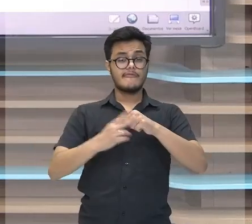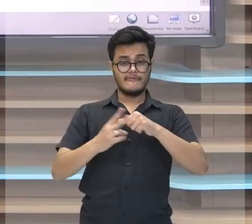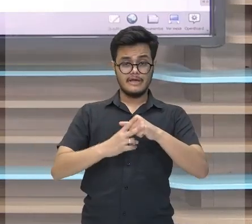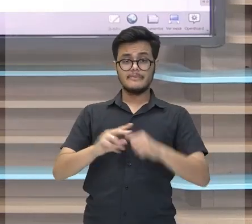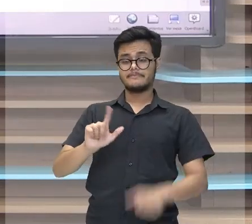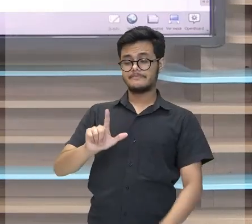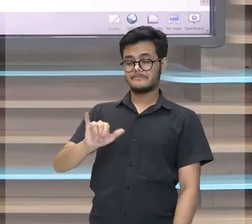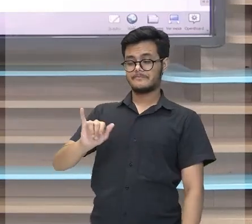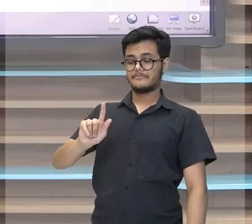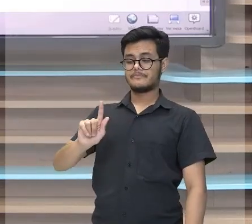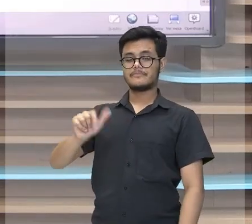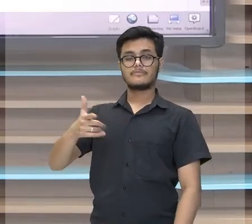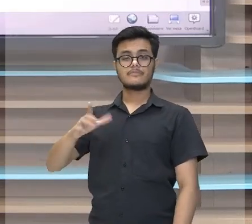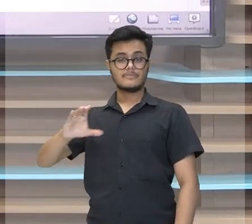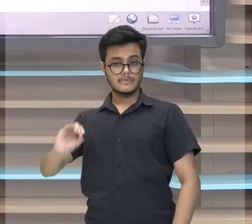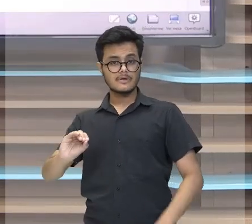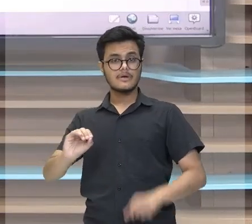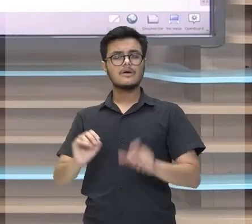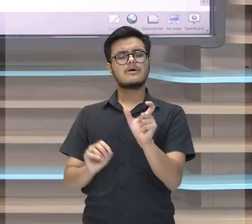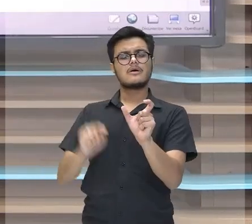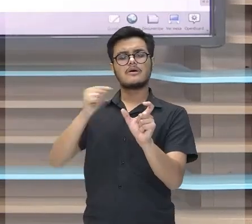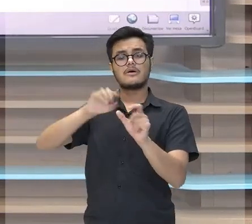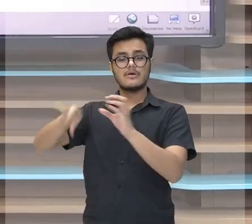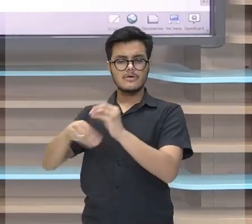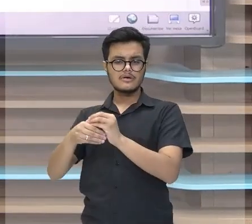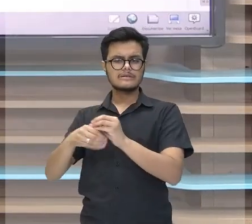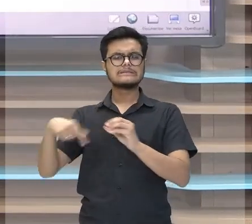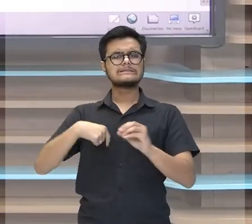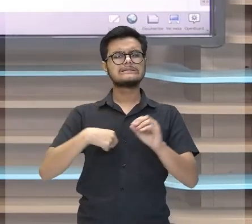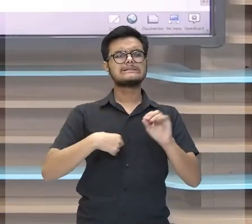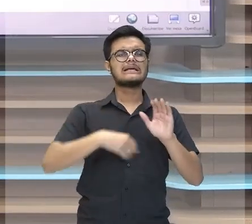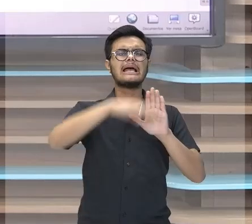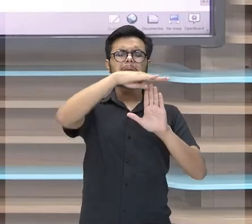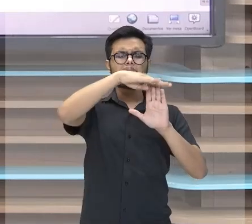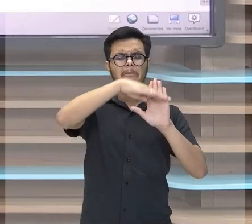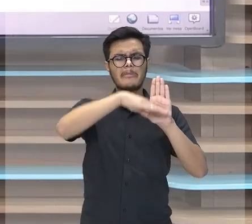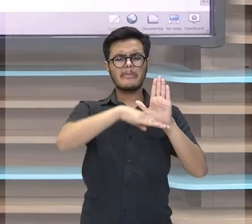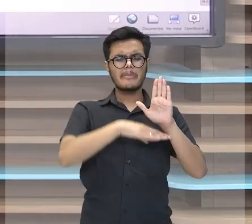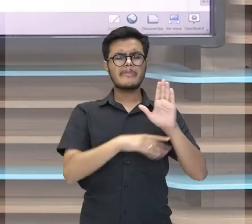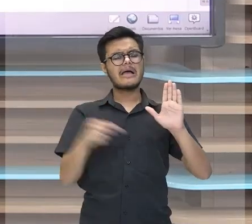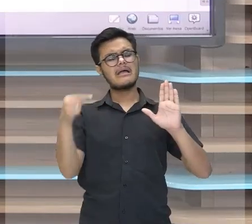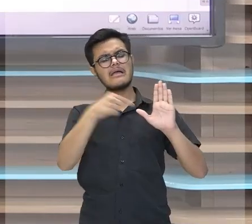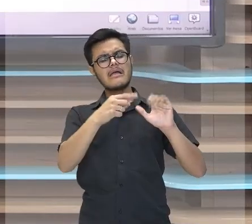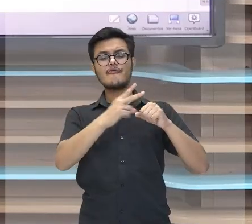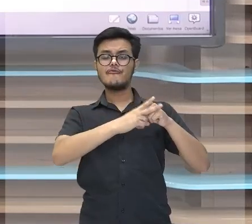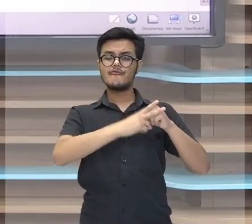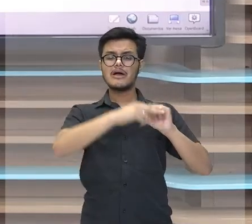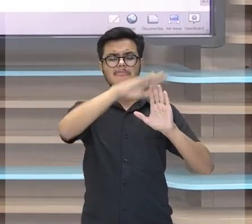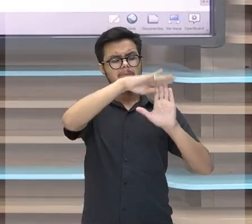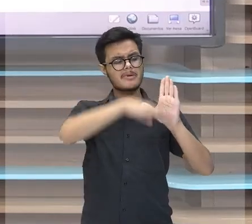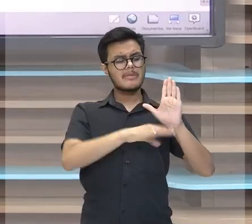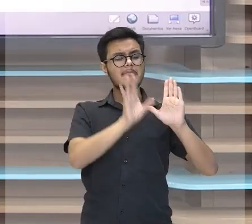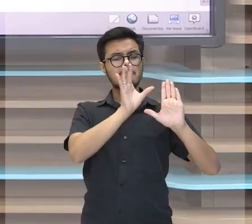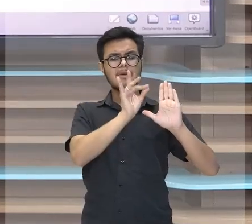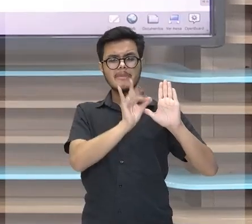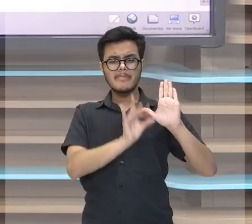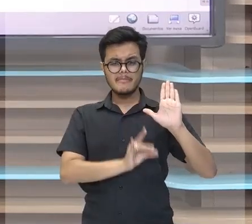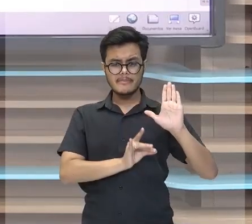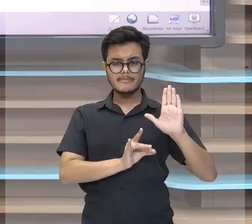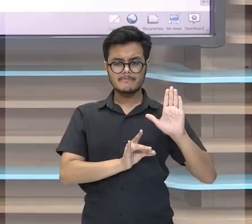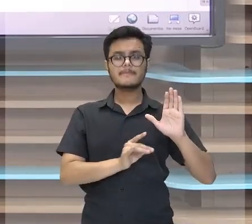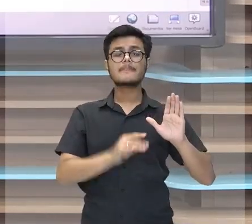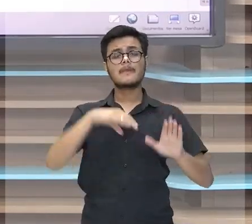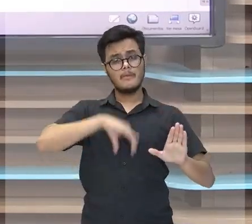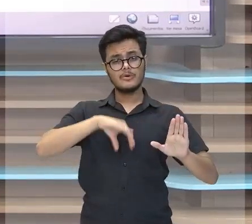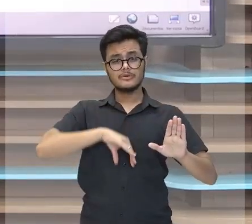ligação, se traz uma lista de verbos. Esses são os verbos de ligação da língua portuguesa, né? E aí se traz